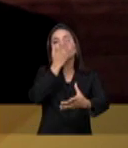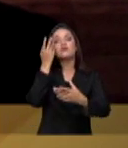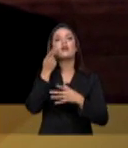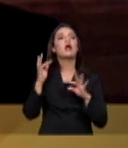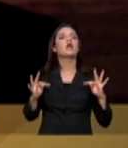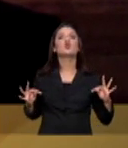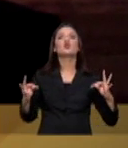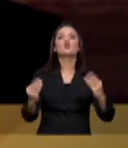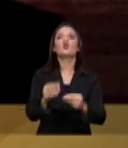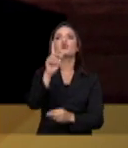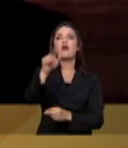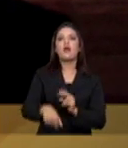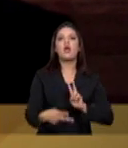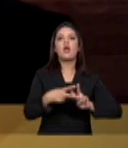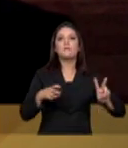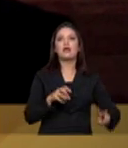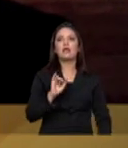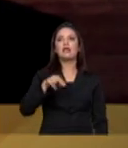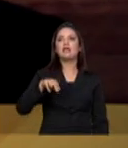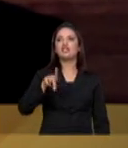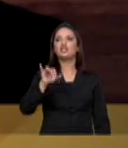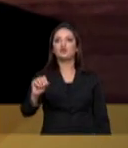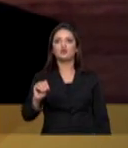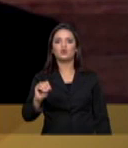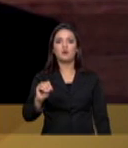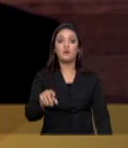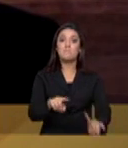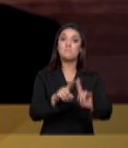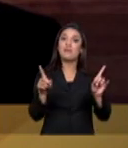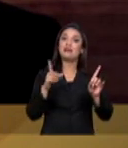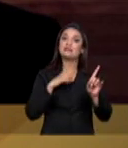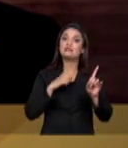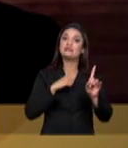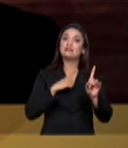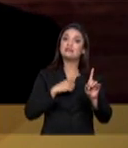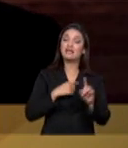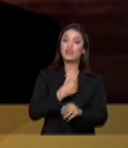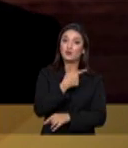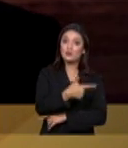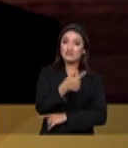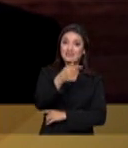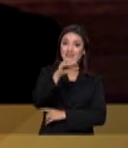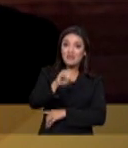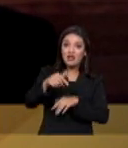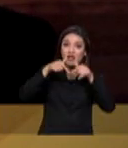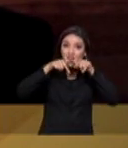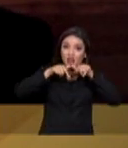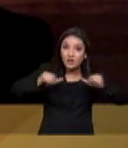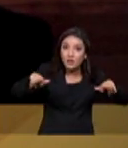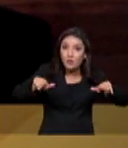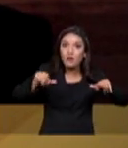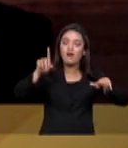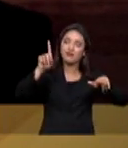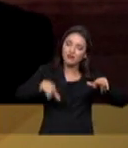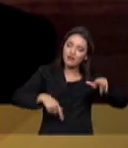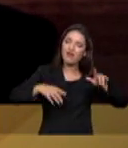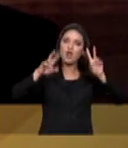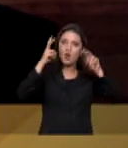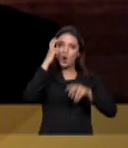esquecendo das mais de 270 línguas que formam a cultura brasileira